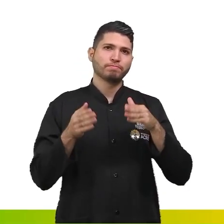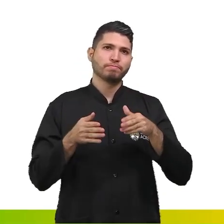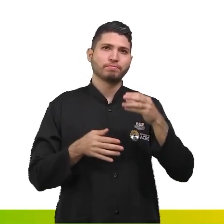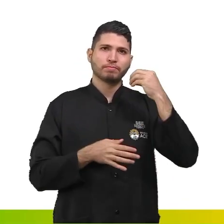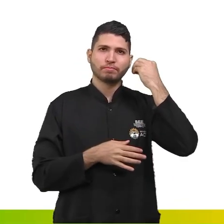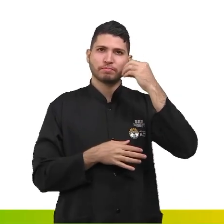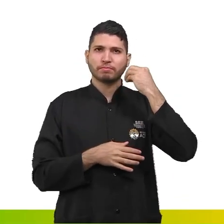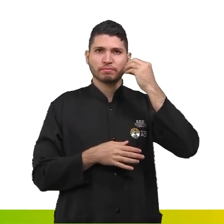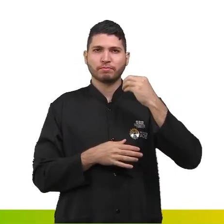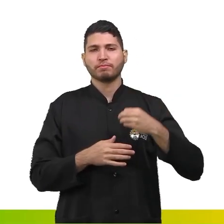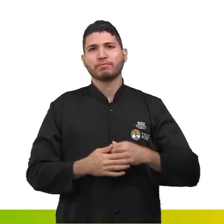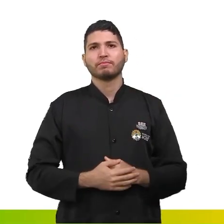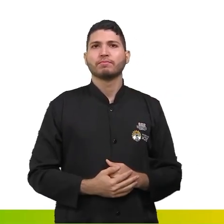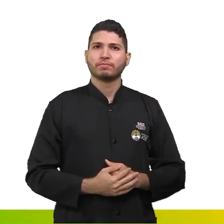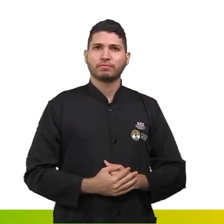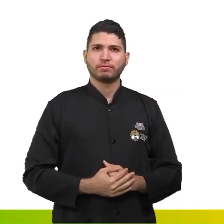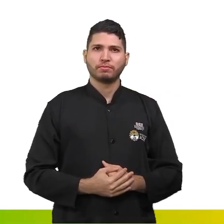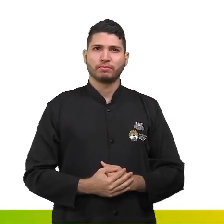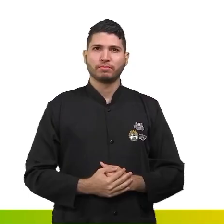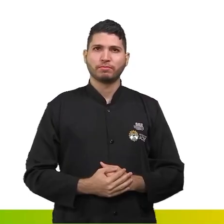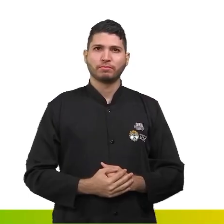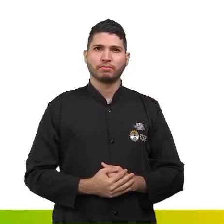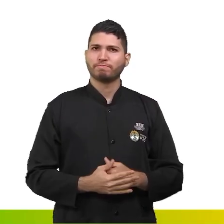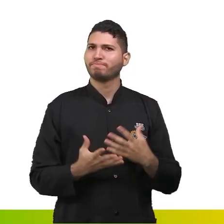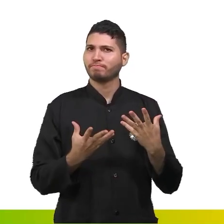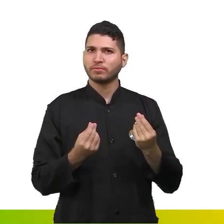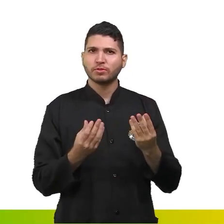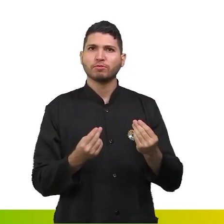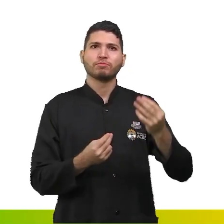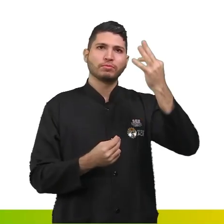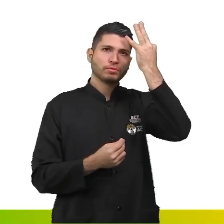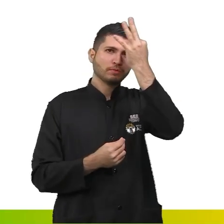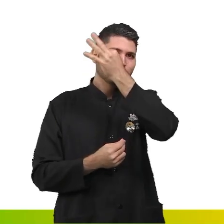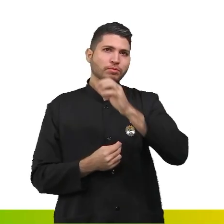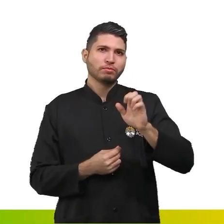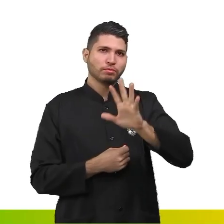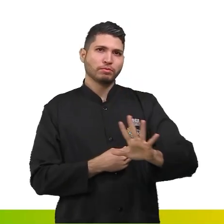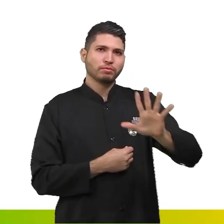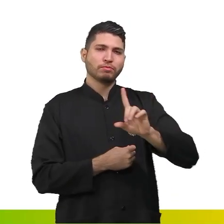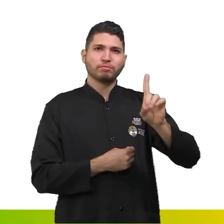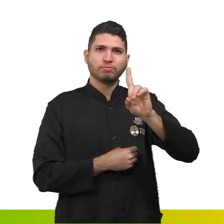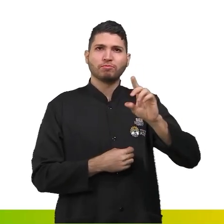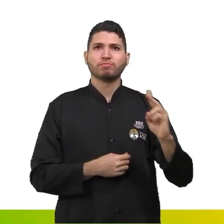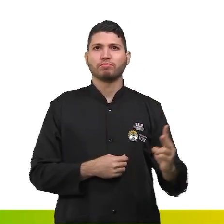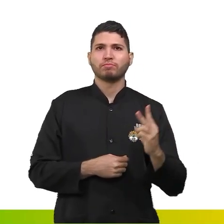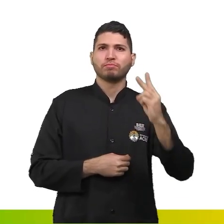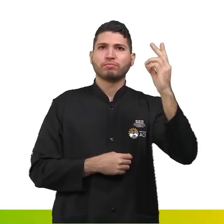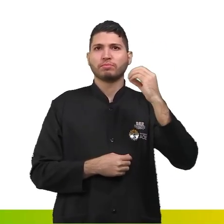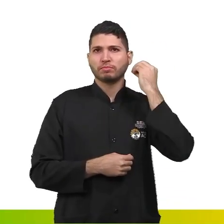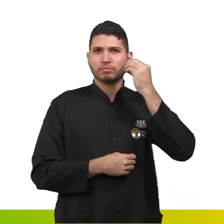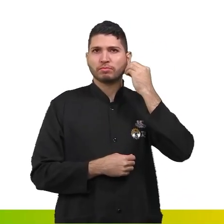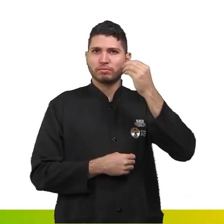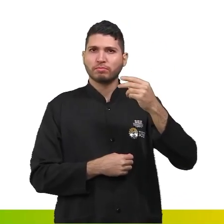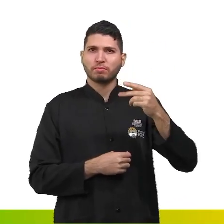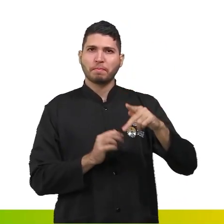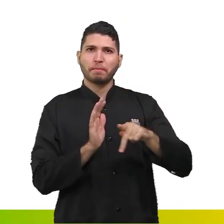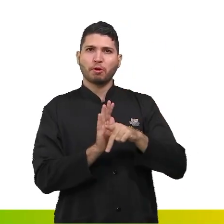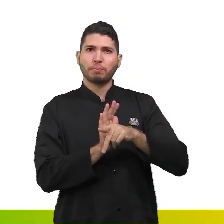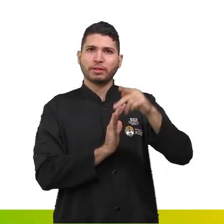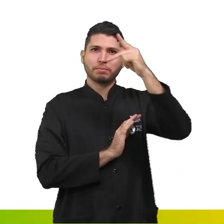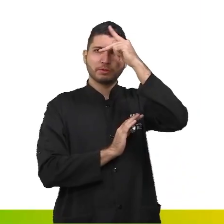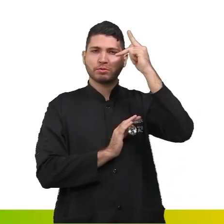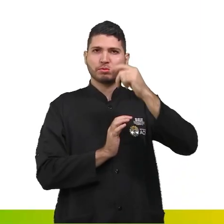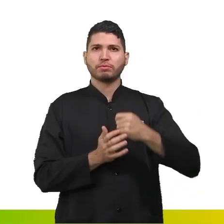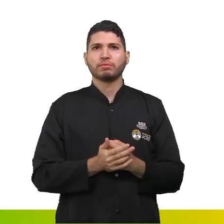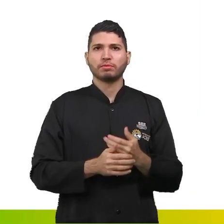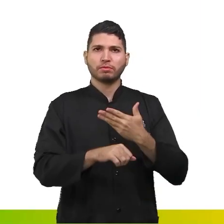ênfase na experiência. Muitas filosofias não europeias valorizam a experiência pessoal, a